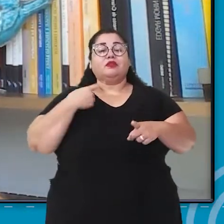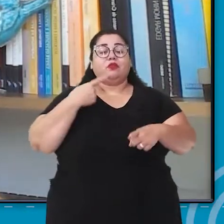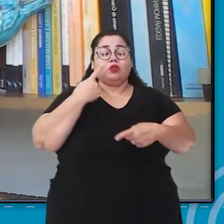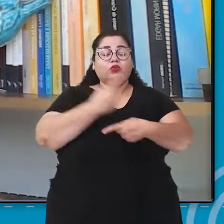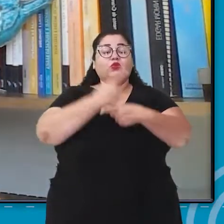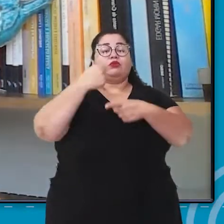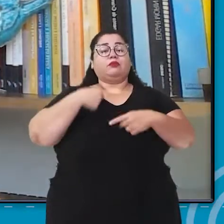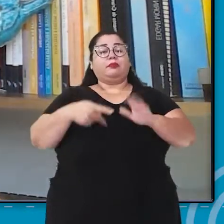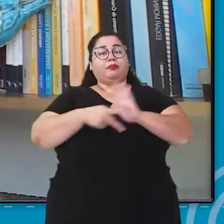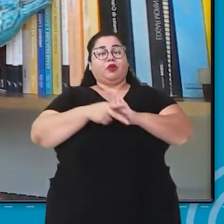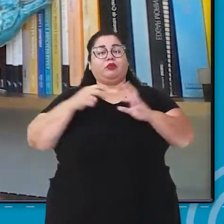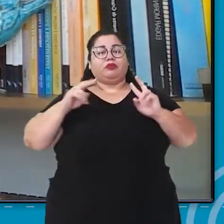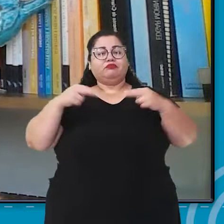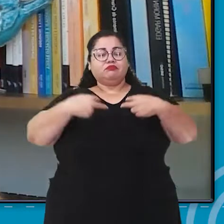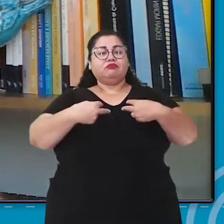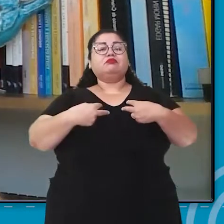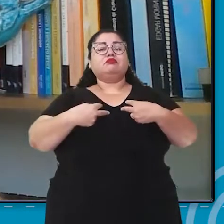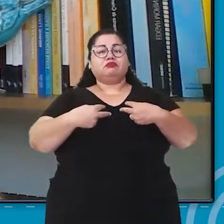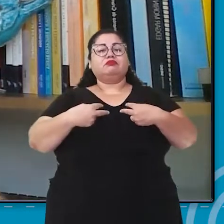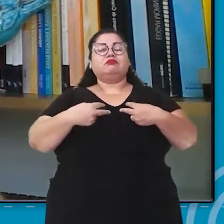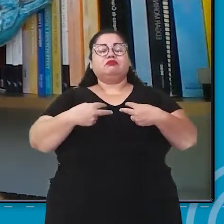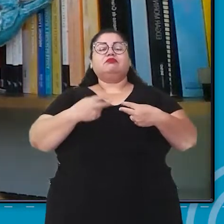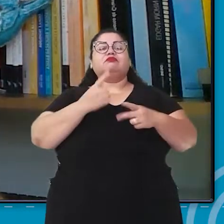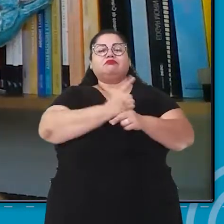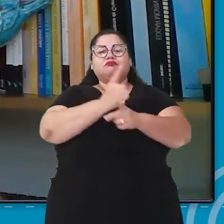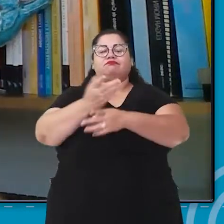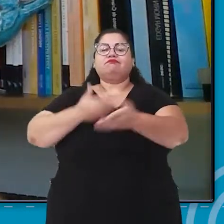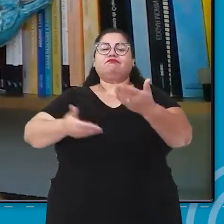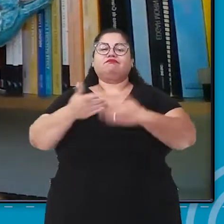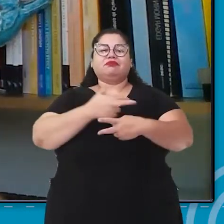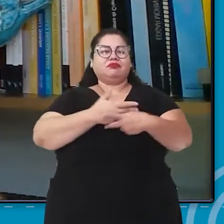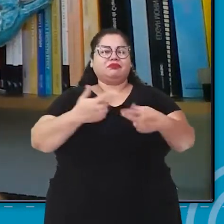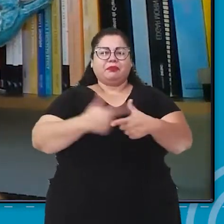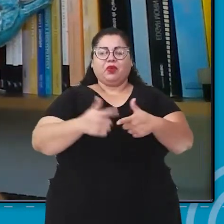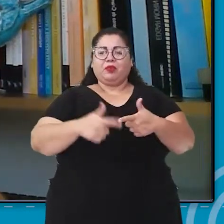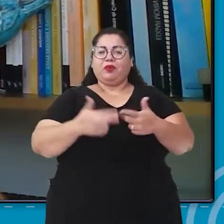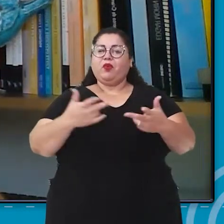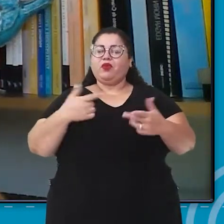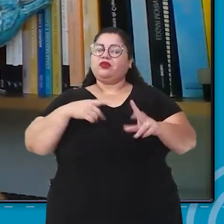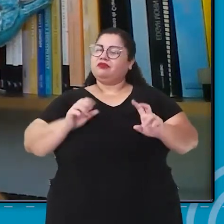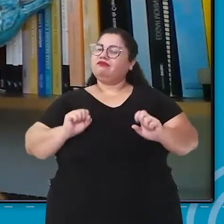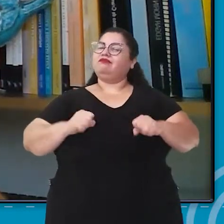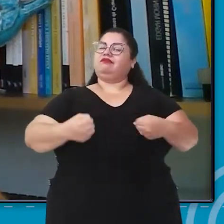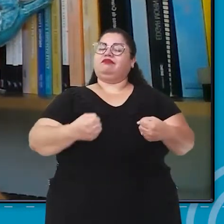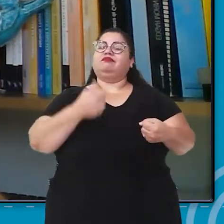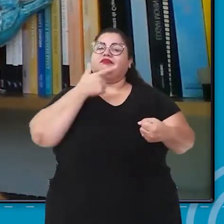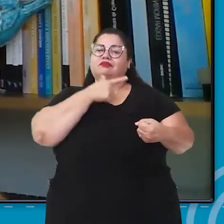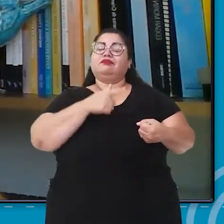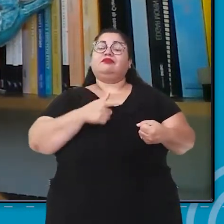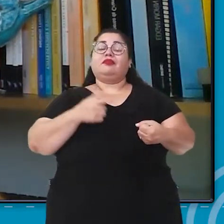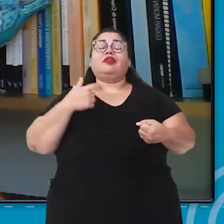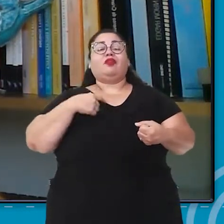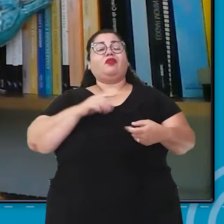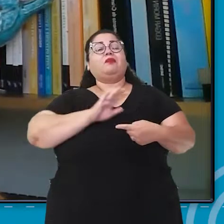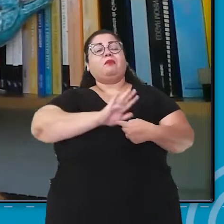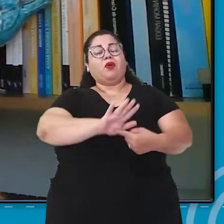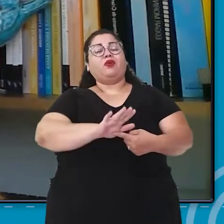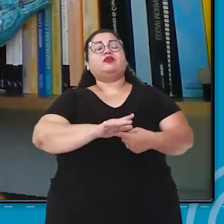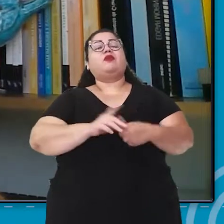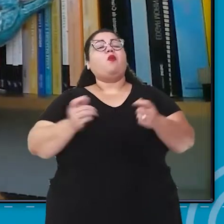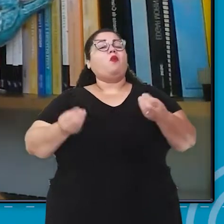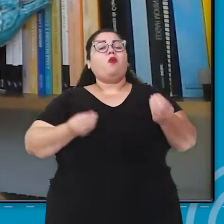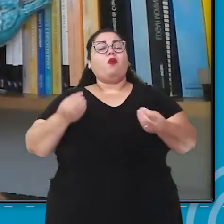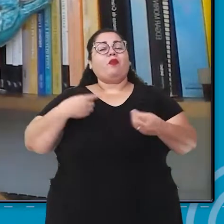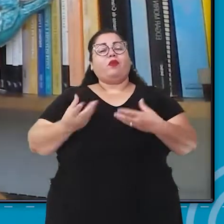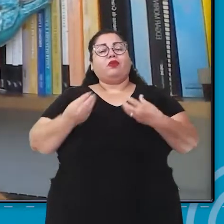descobrir, se reinventar para lidar com as adversidades da vida. E eu trago com muita força como é que a gente